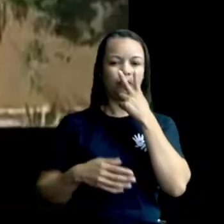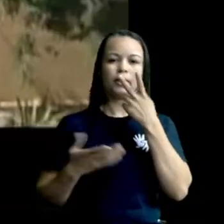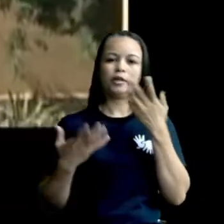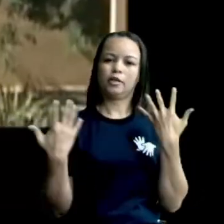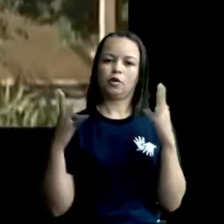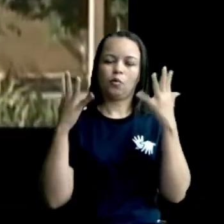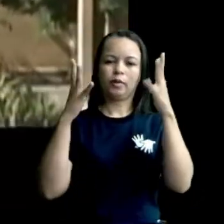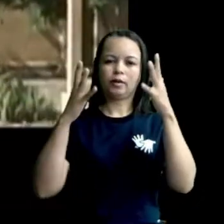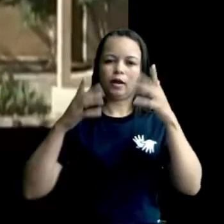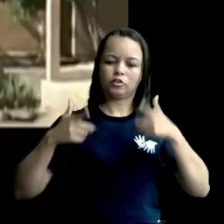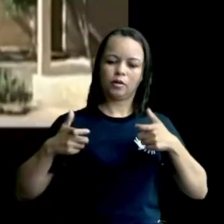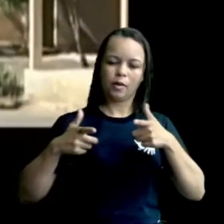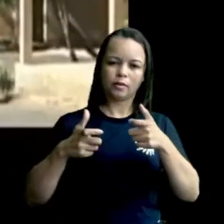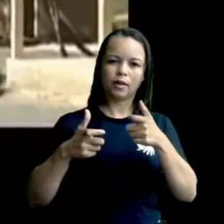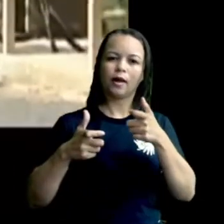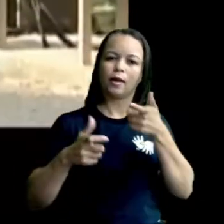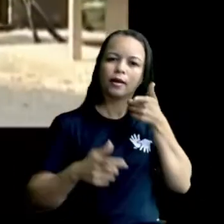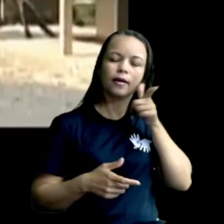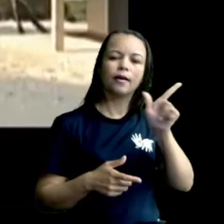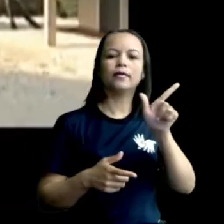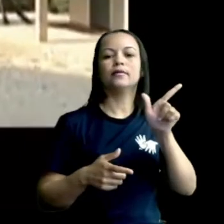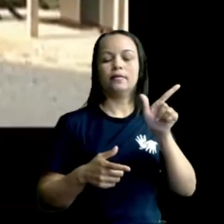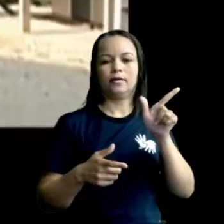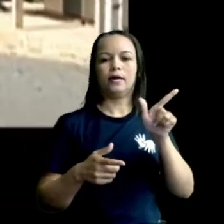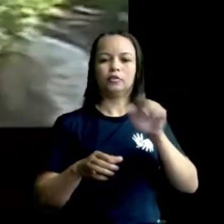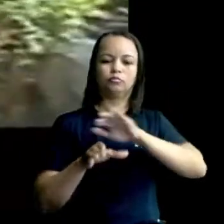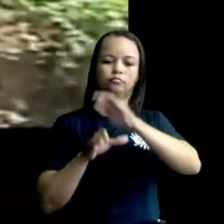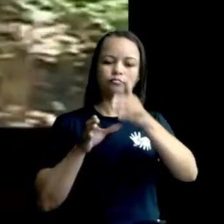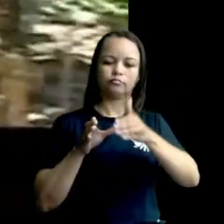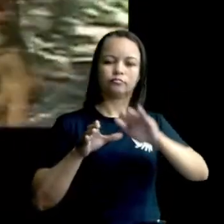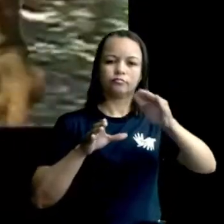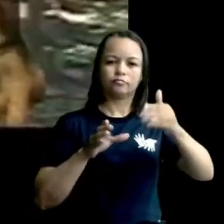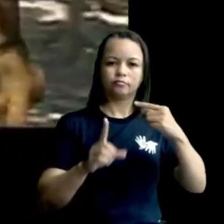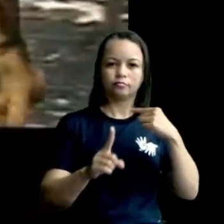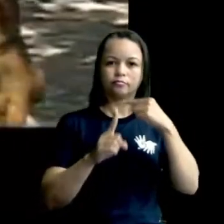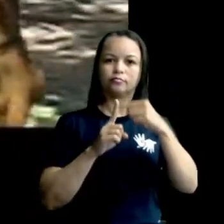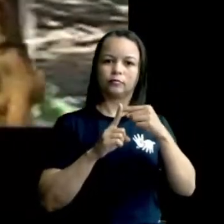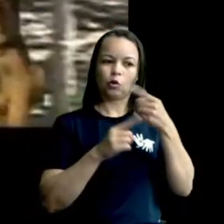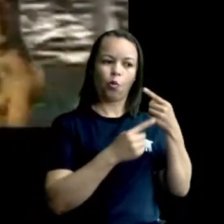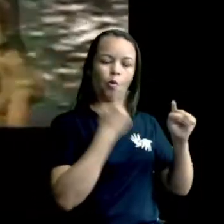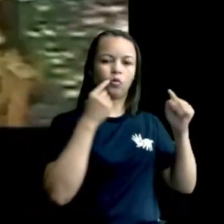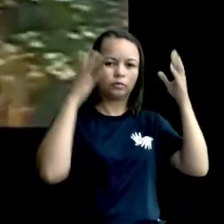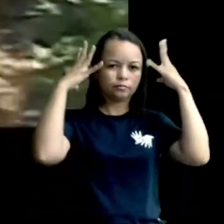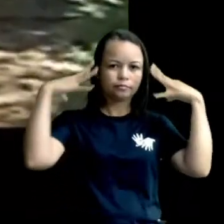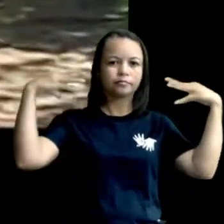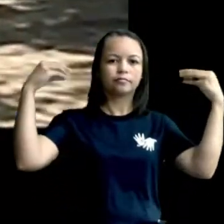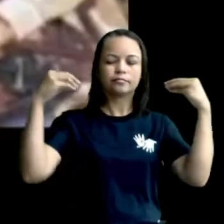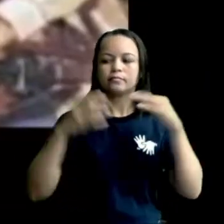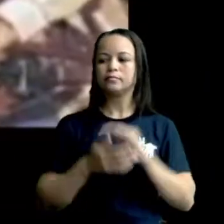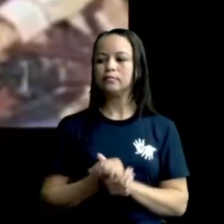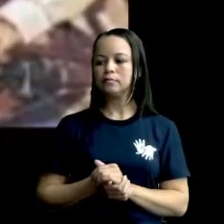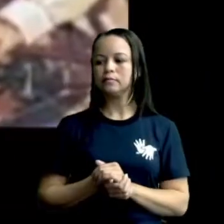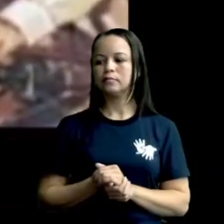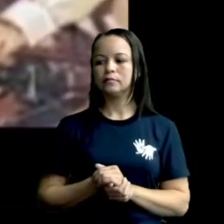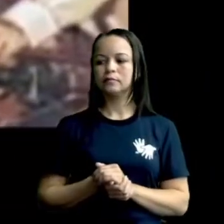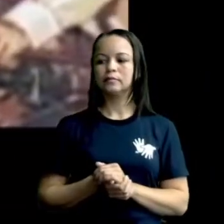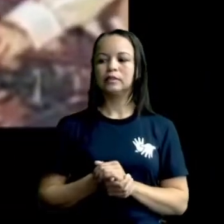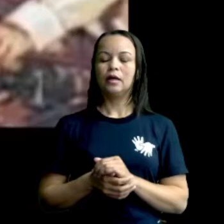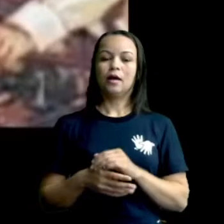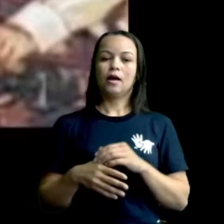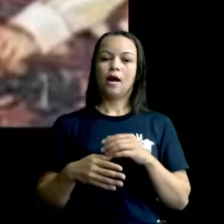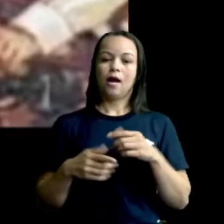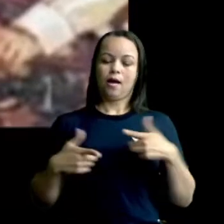tropas luso-brasileiras sobre os holandeses no Monte das Tabocas, creditada ao milagre de Santo Antão. A